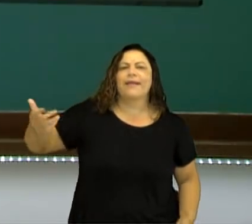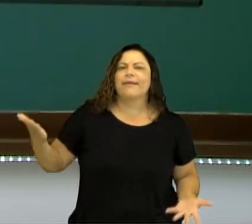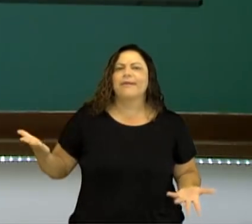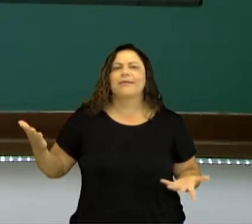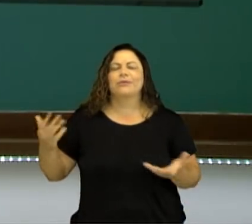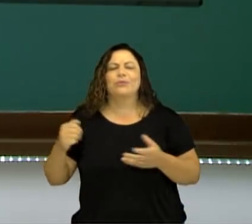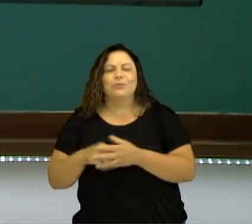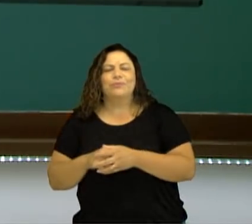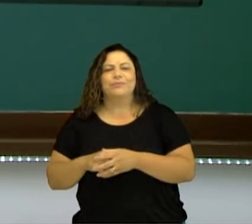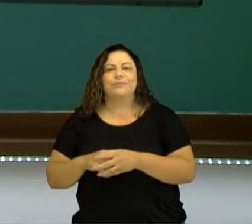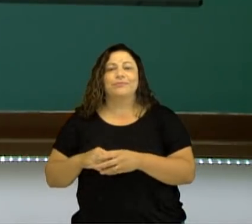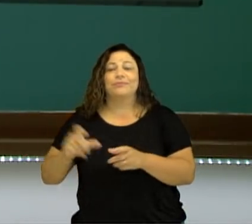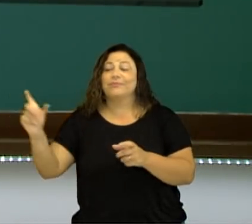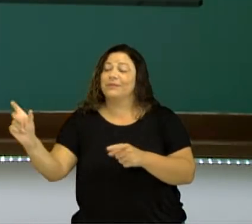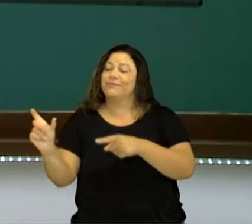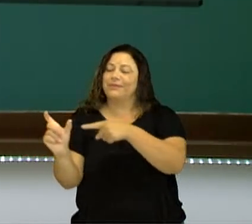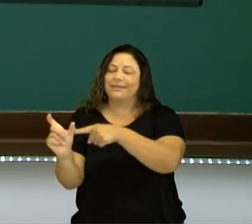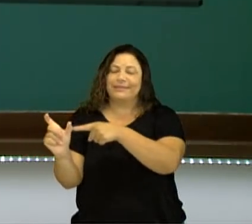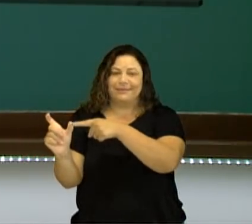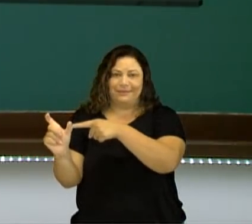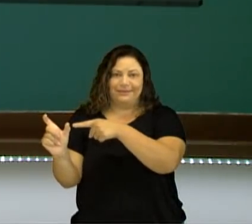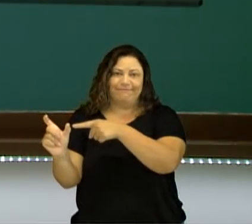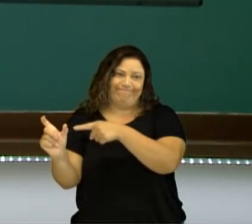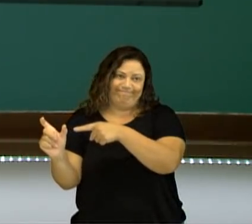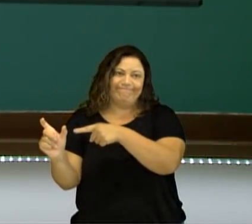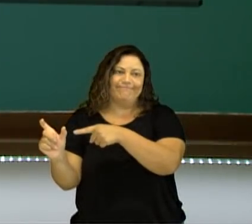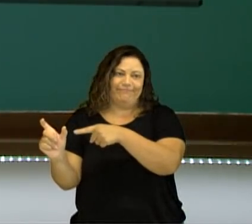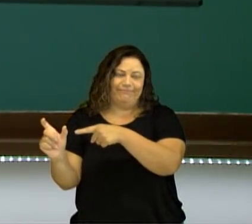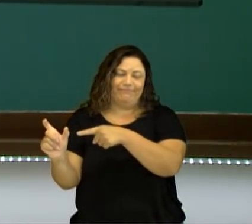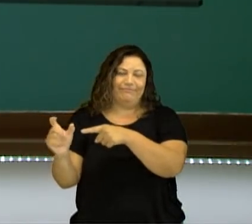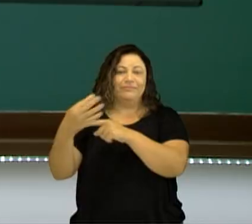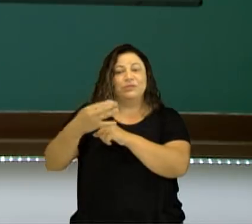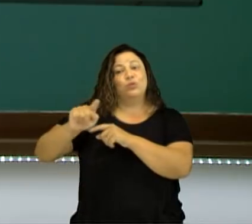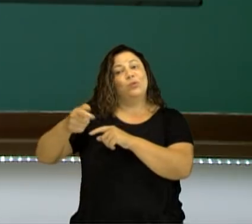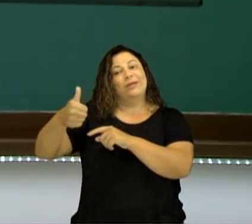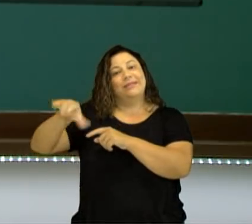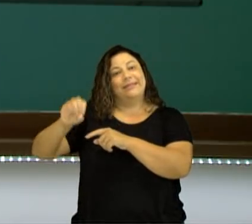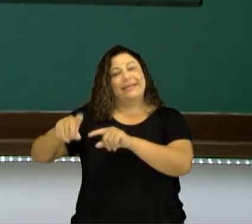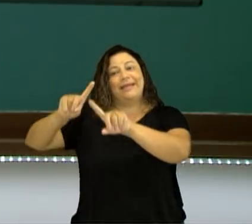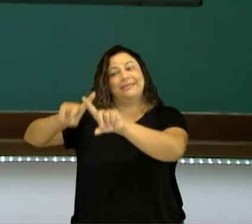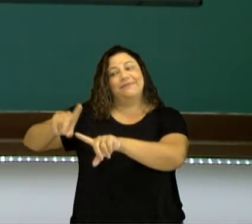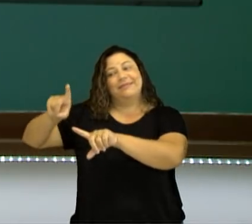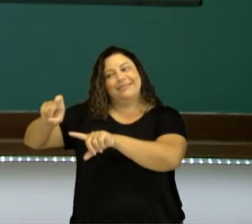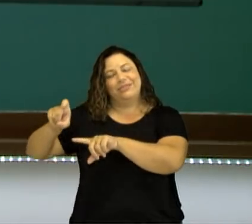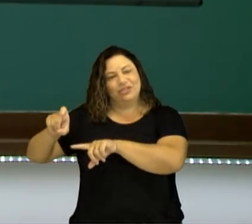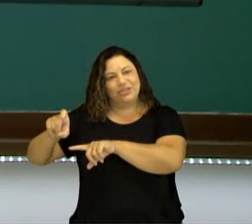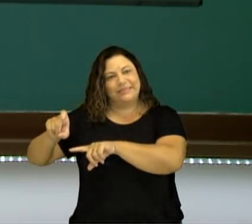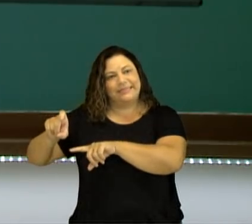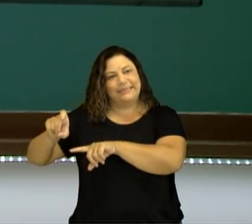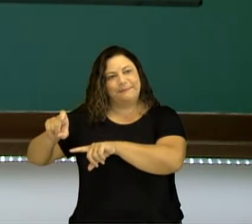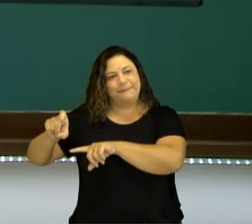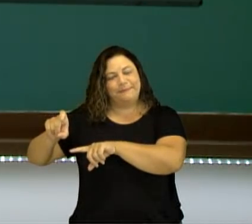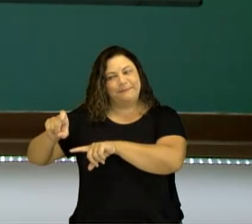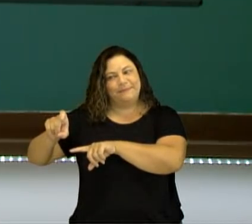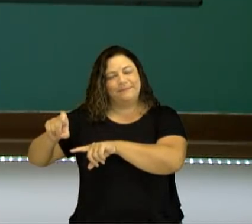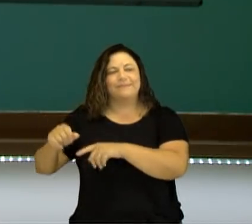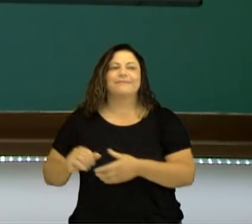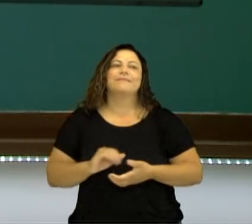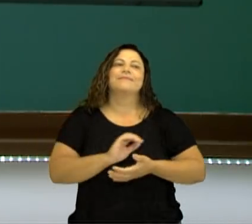formado por essa sentença matemática. O valor do combustível vezes a quantidade de litros.